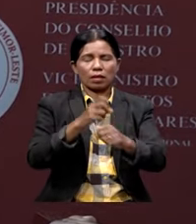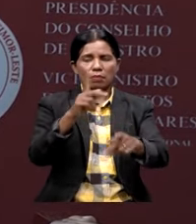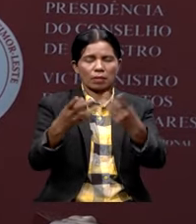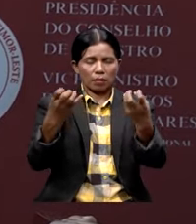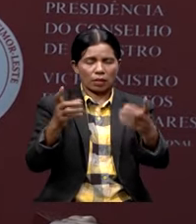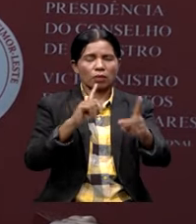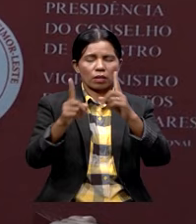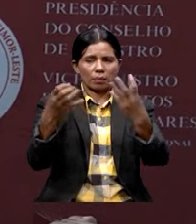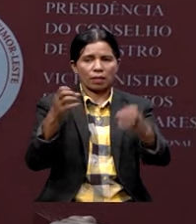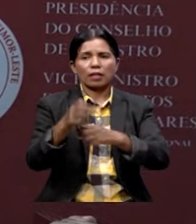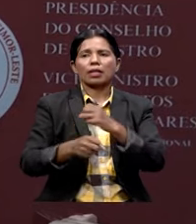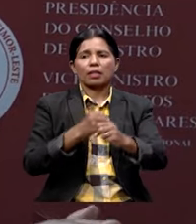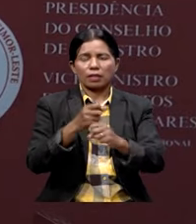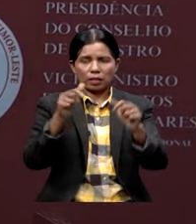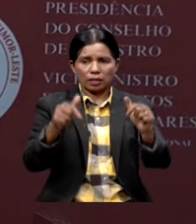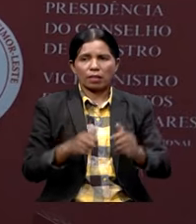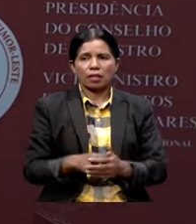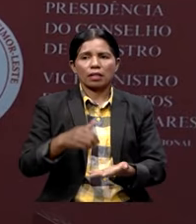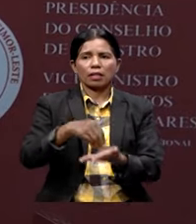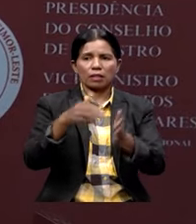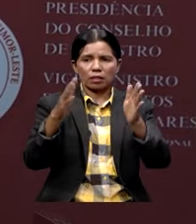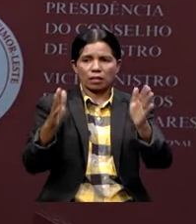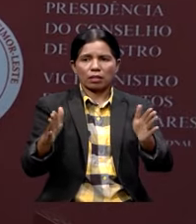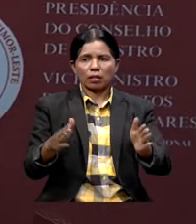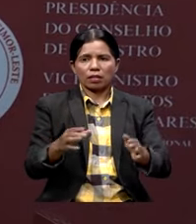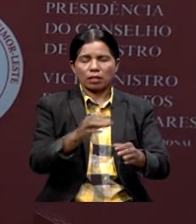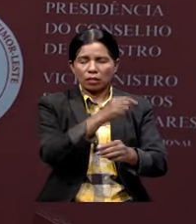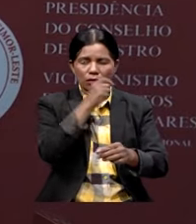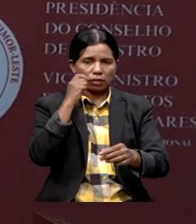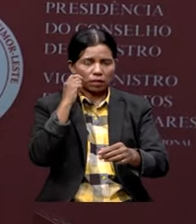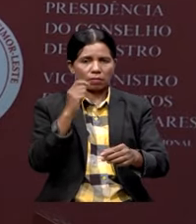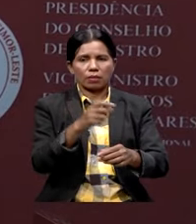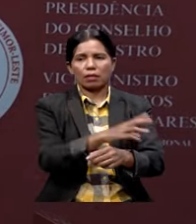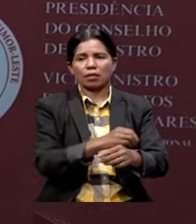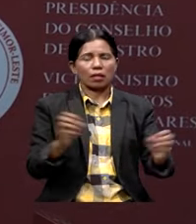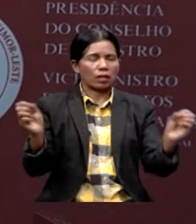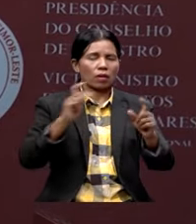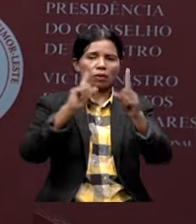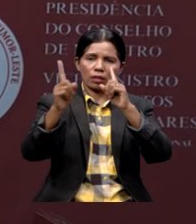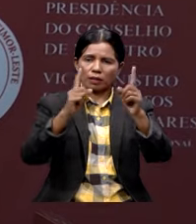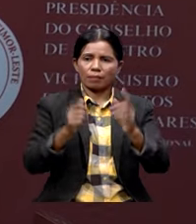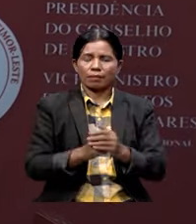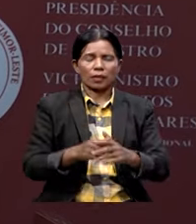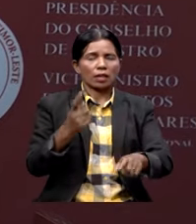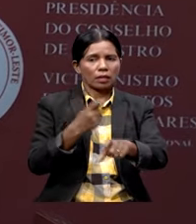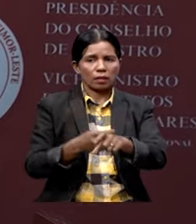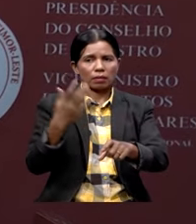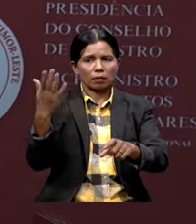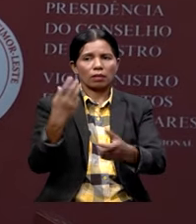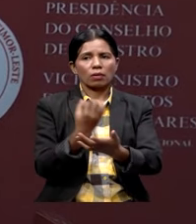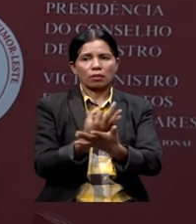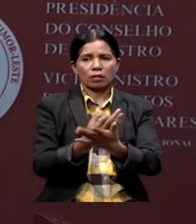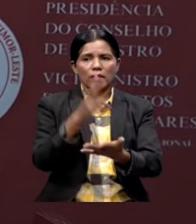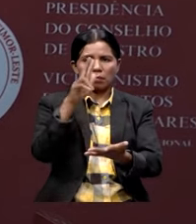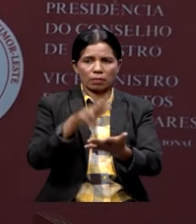ouvi. Mas tinha ainda, né? Estudante Cira consegue sucocer no Ibu Metin, lá aquilar, e no momento não vê, ou são aprovados para a